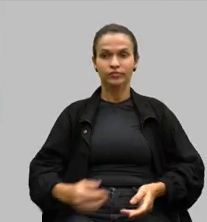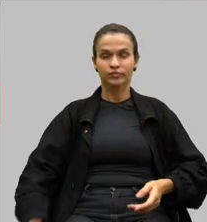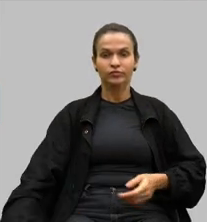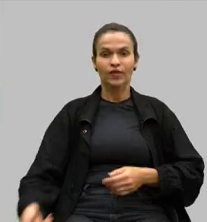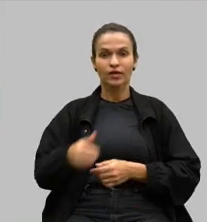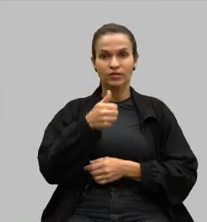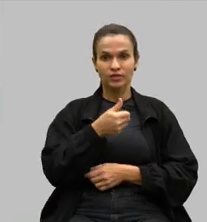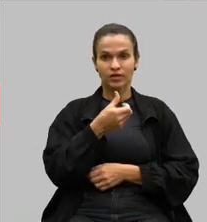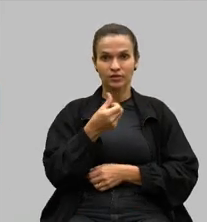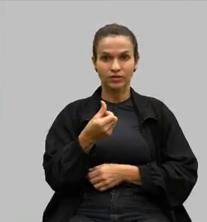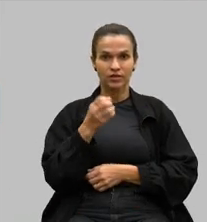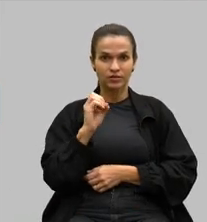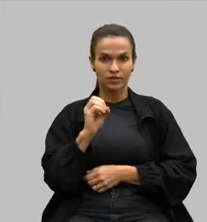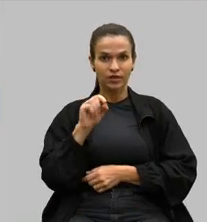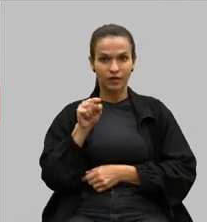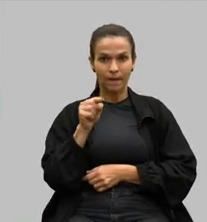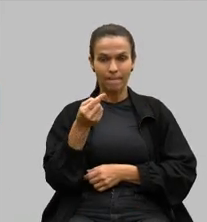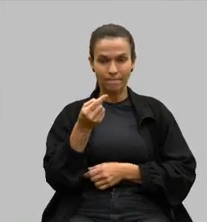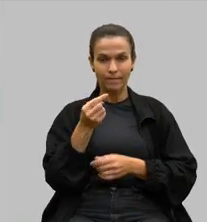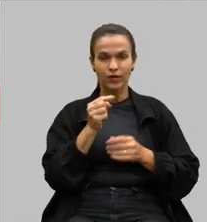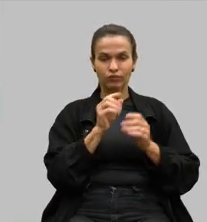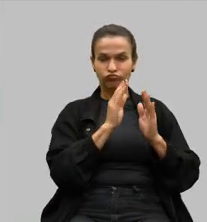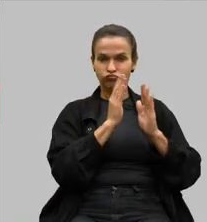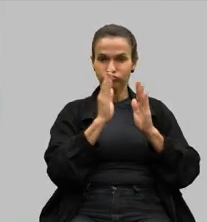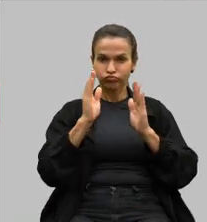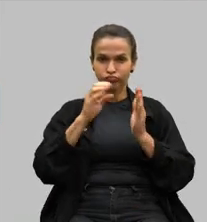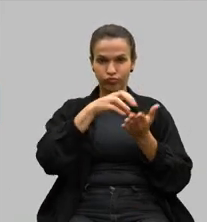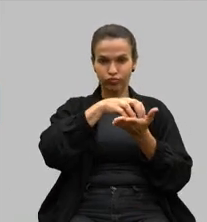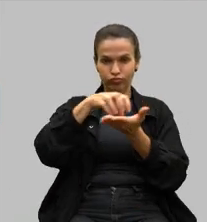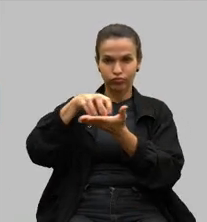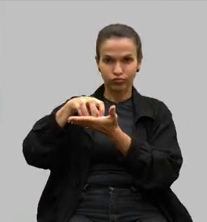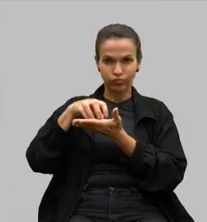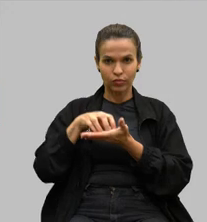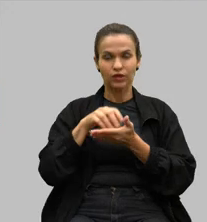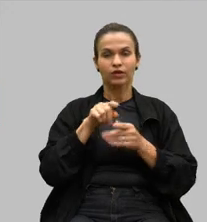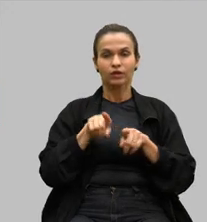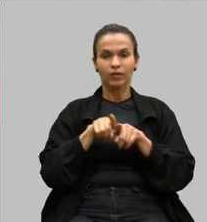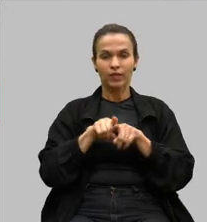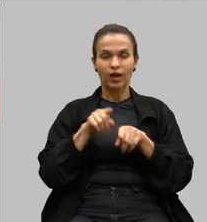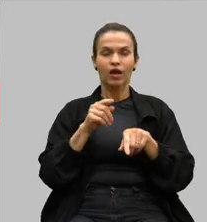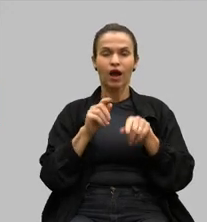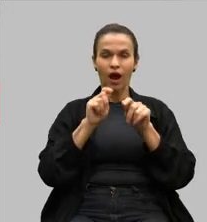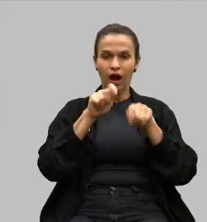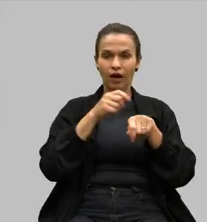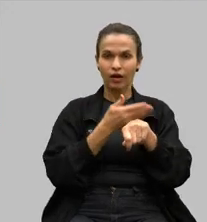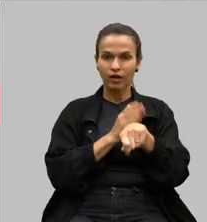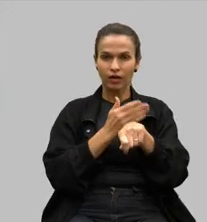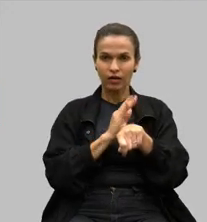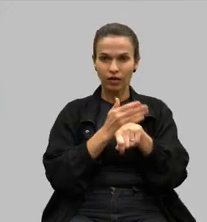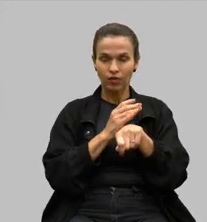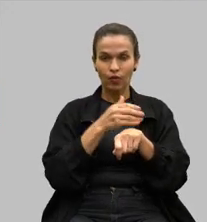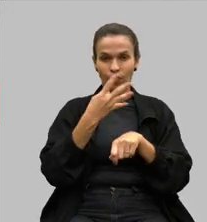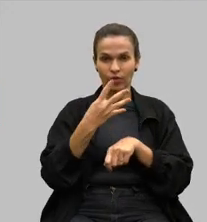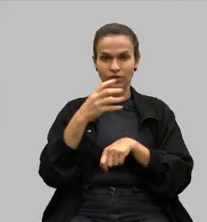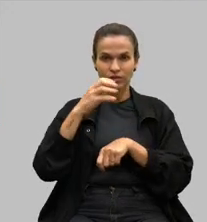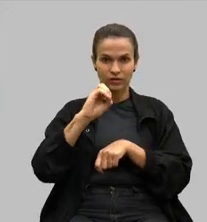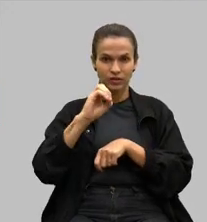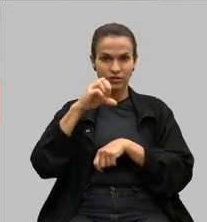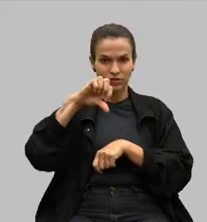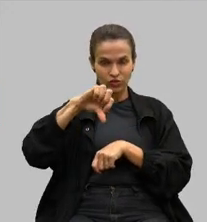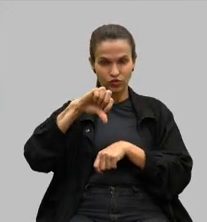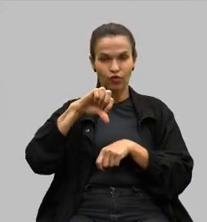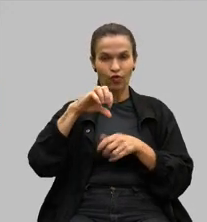160.000 peças de aco 3,5000 foram capacitadas em atividades 49 409 assessorias